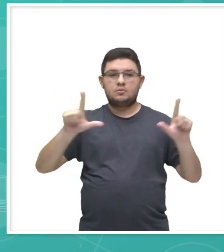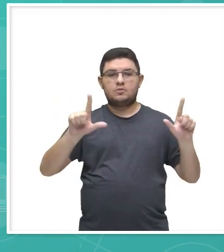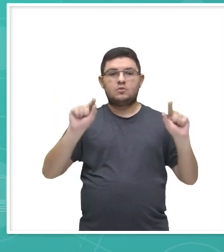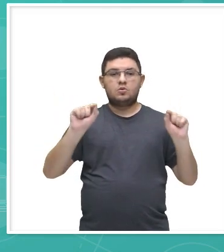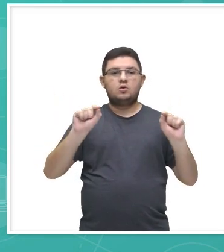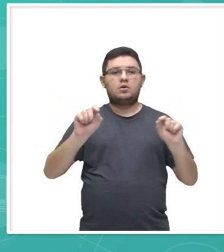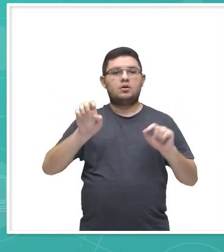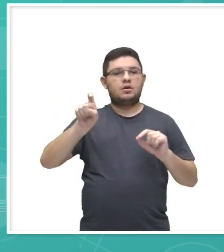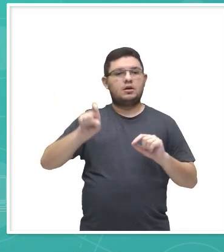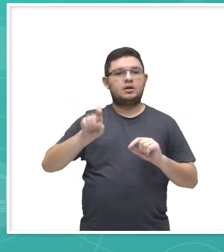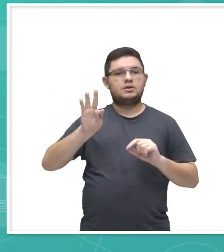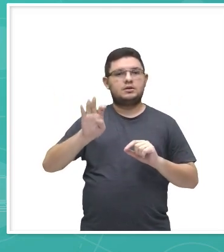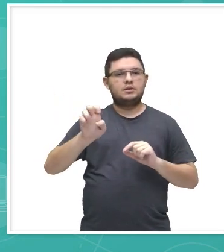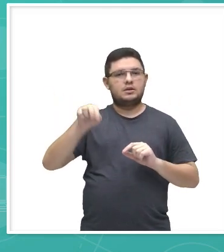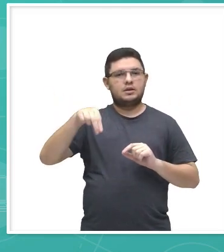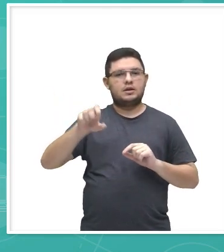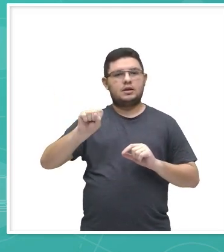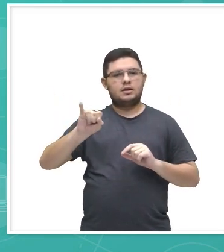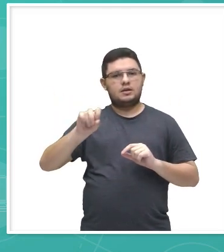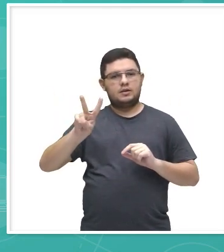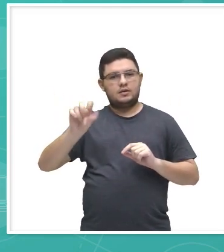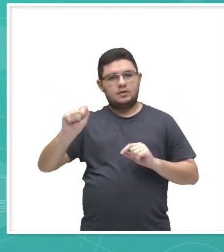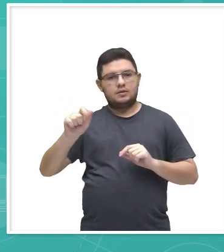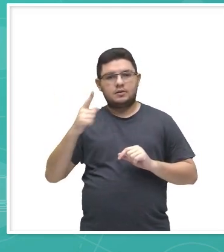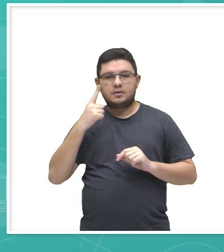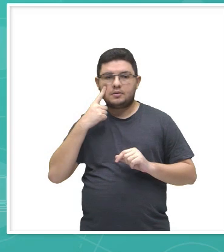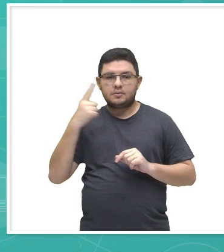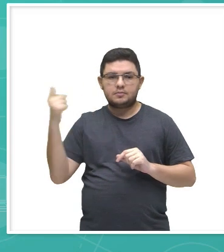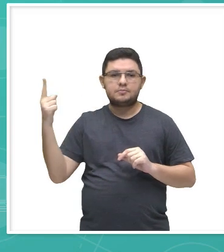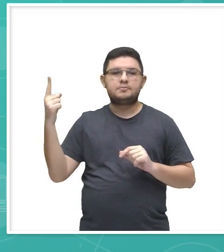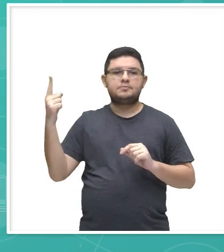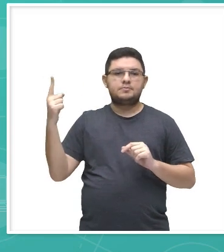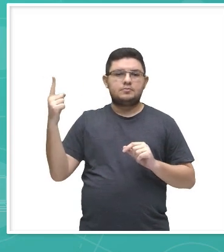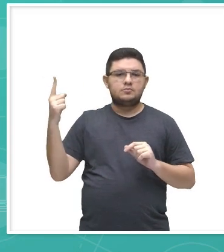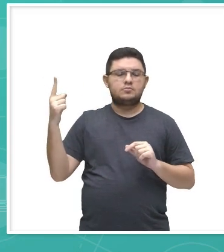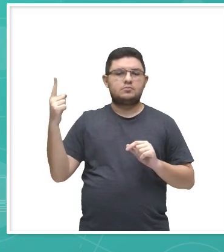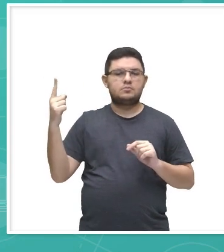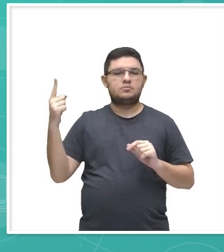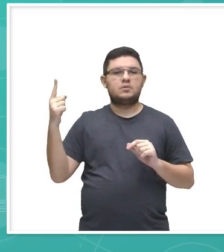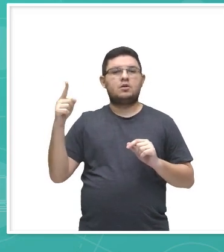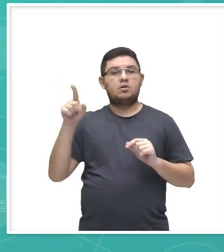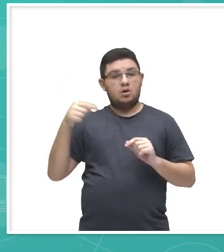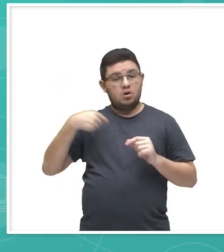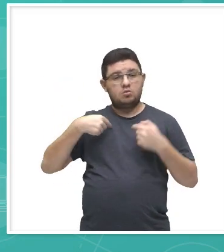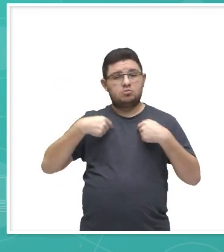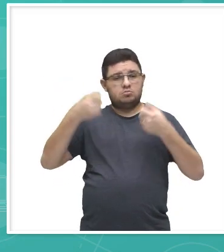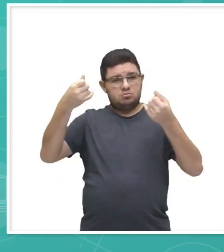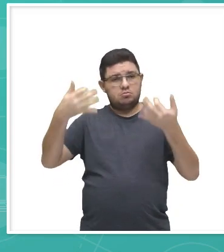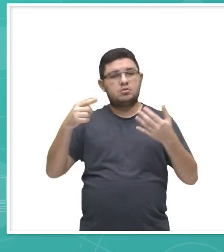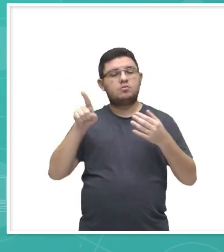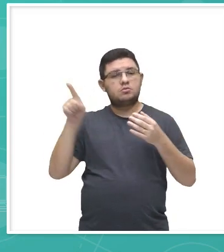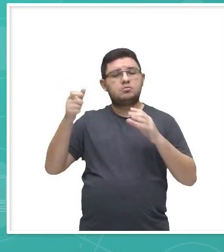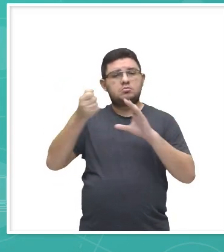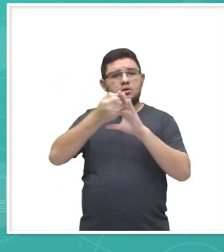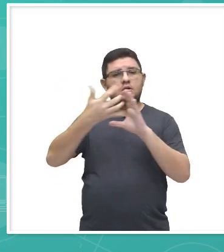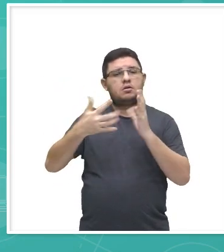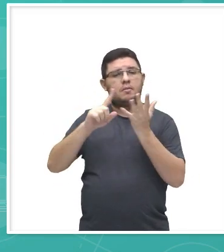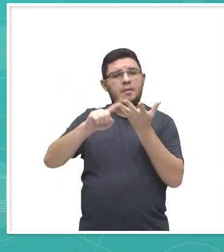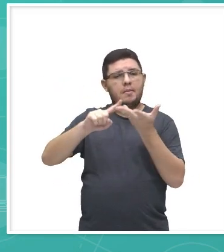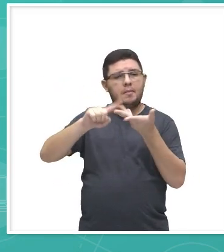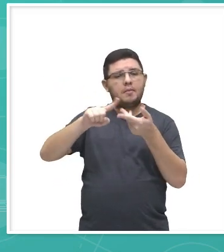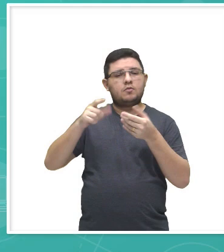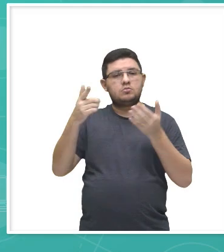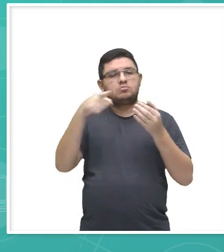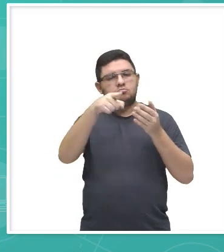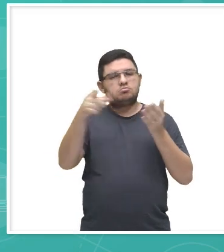falando aqui, e aí depois você pode comparando, né, cada uma das características delas. Então, essa foi aí a